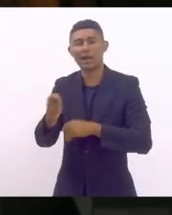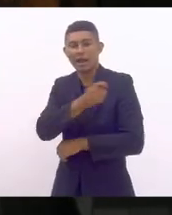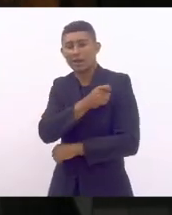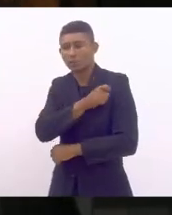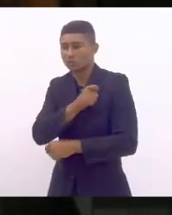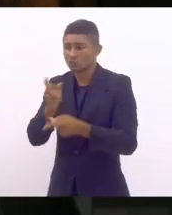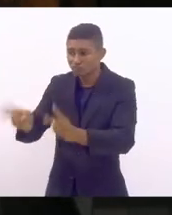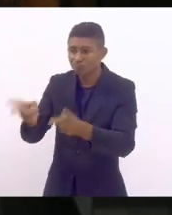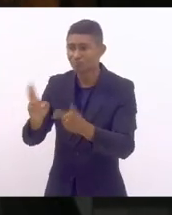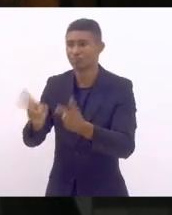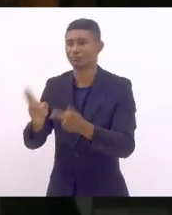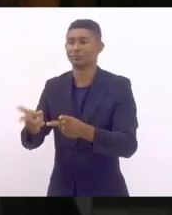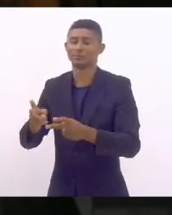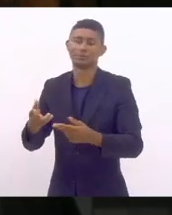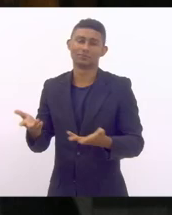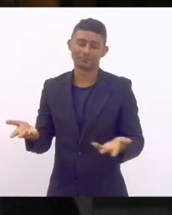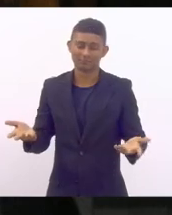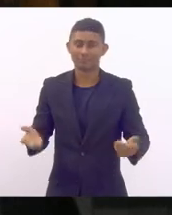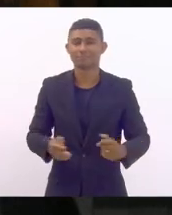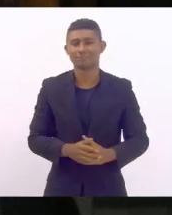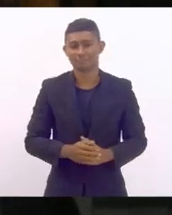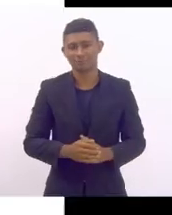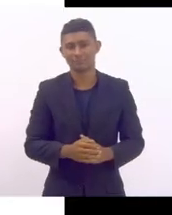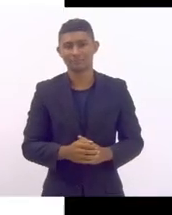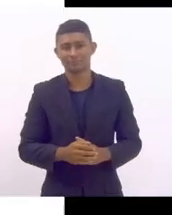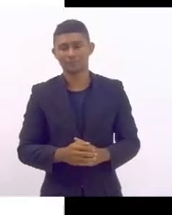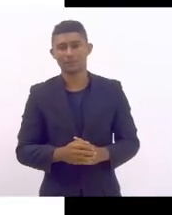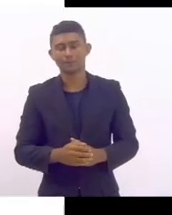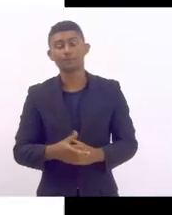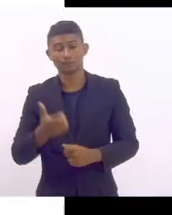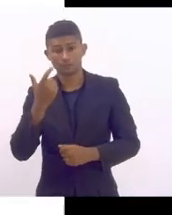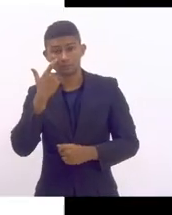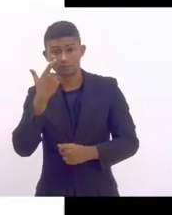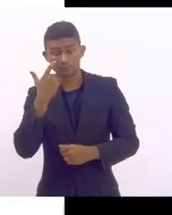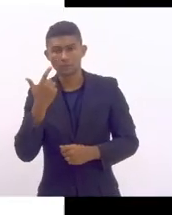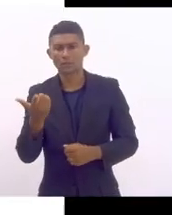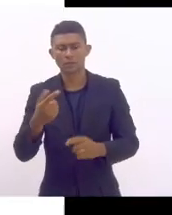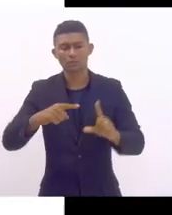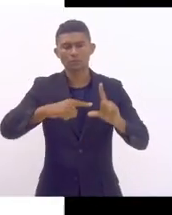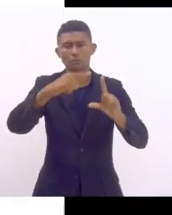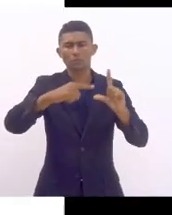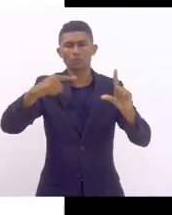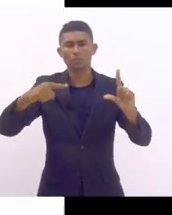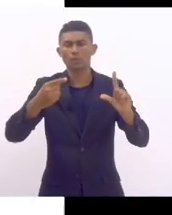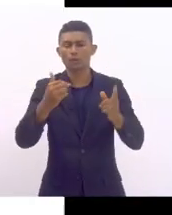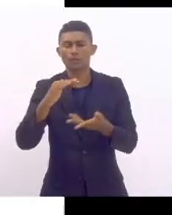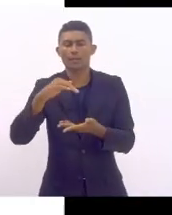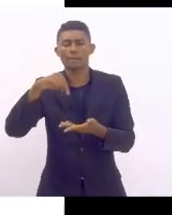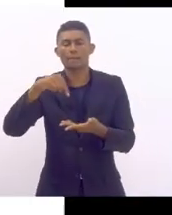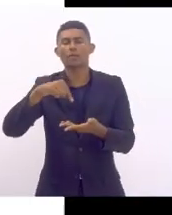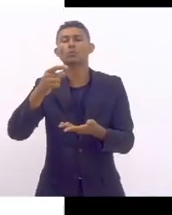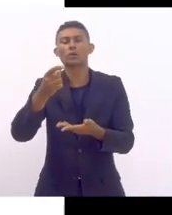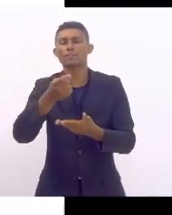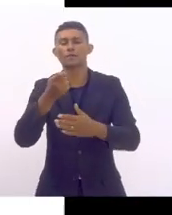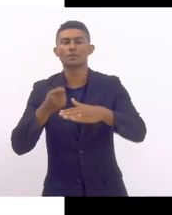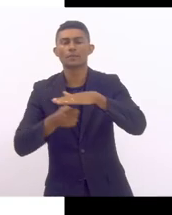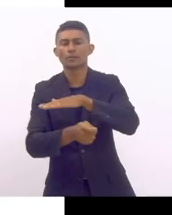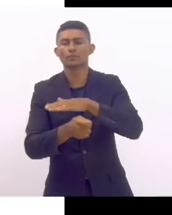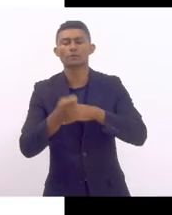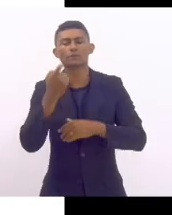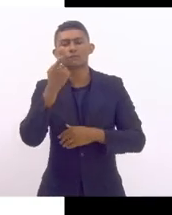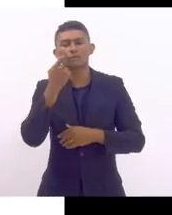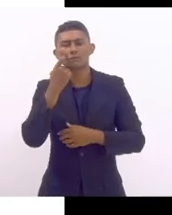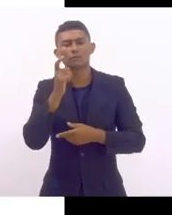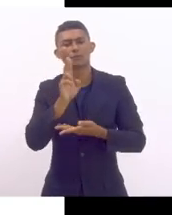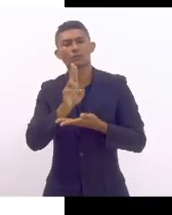estudantes próximo por E se nós olharmos aqui o orçamento de investimento como falar tem